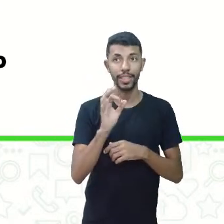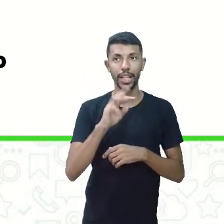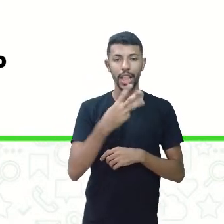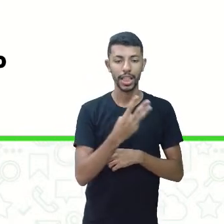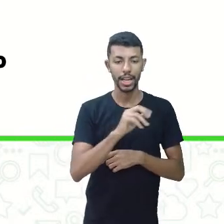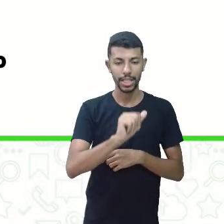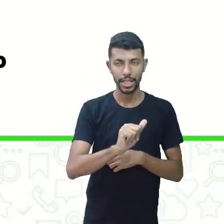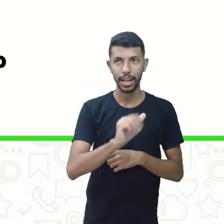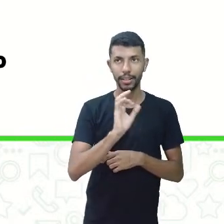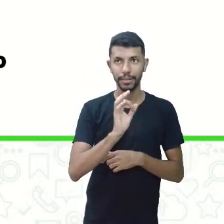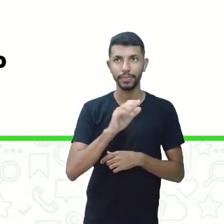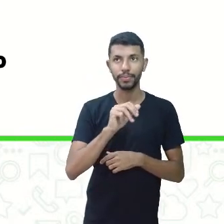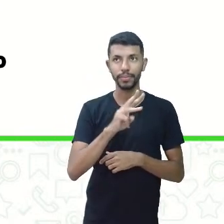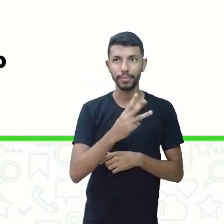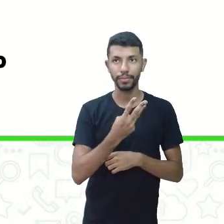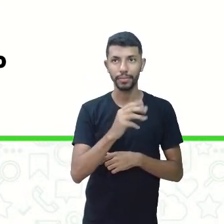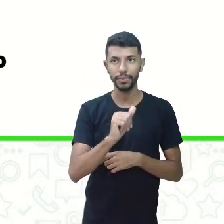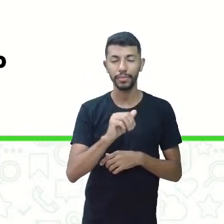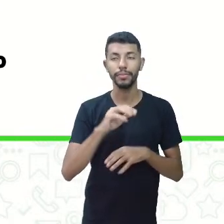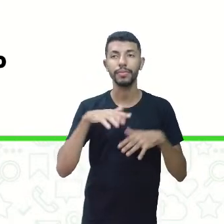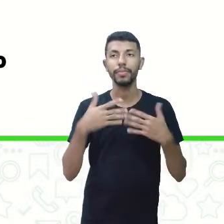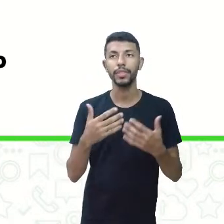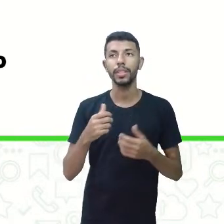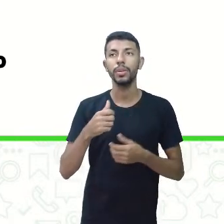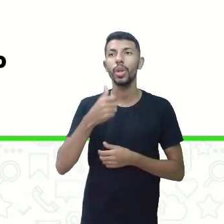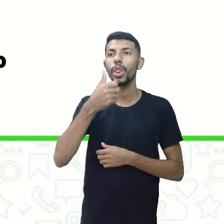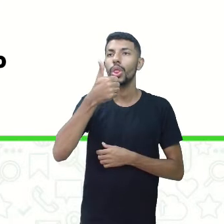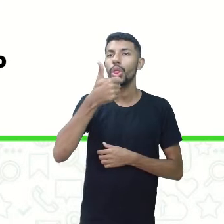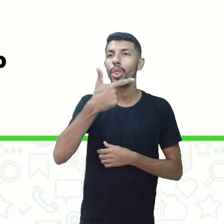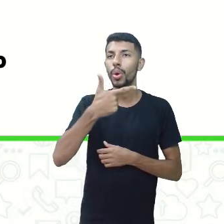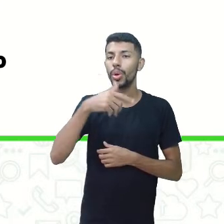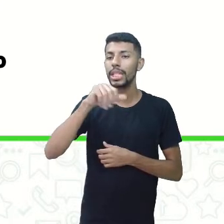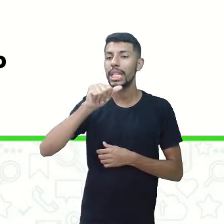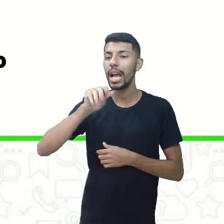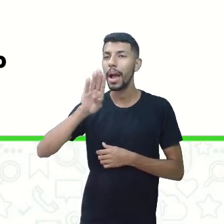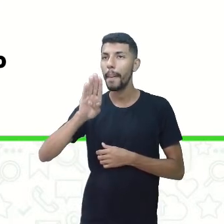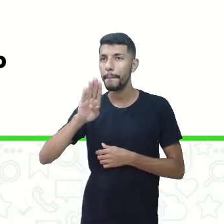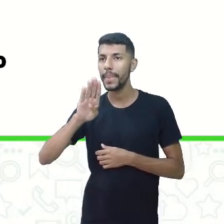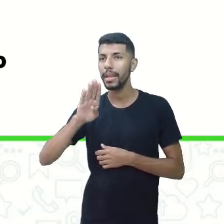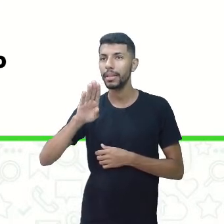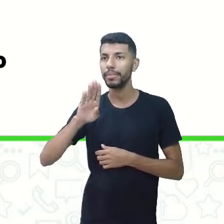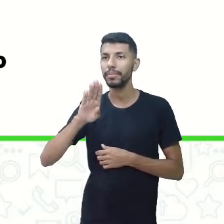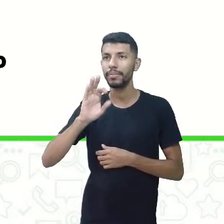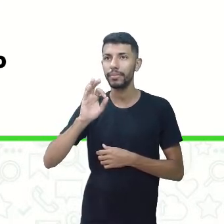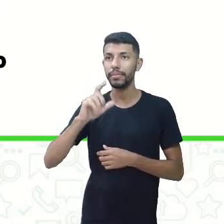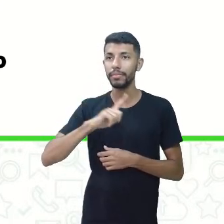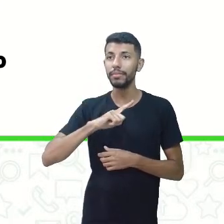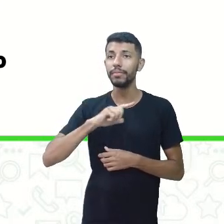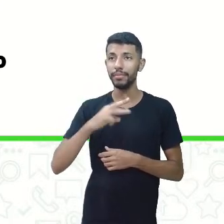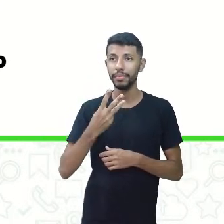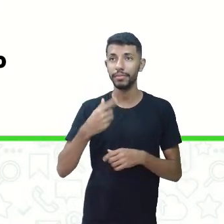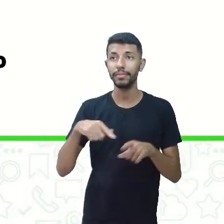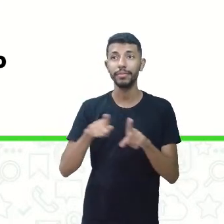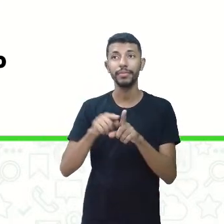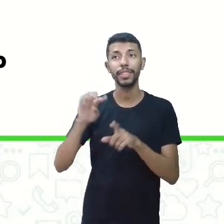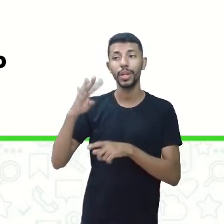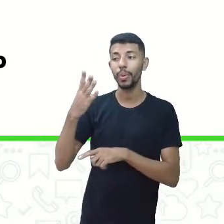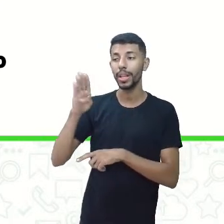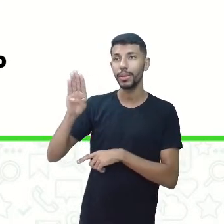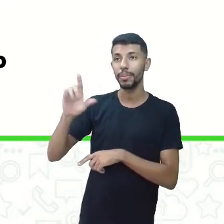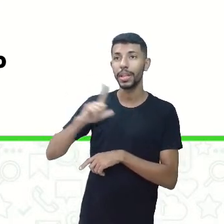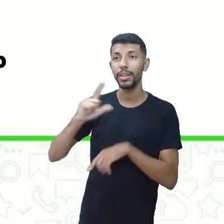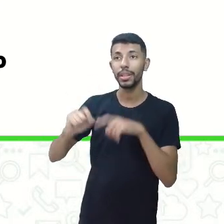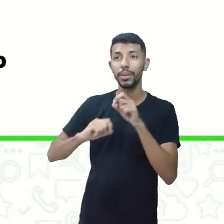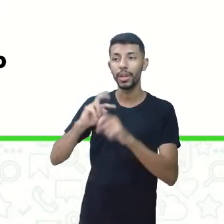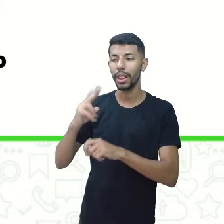12, né? A raiz é 12 e AB, eu vou ter 3. E 4B, eu vou ter